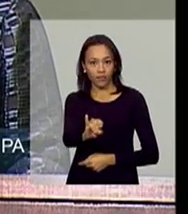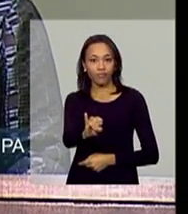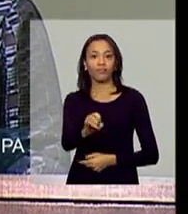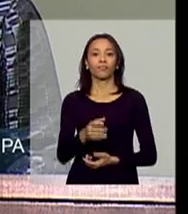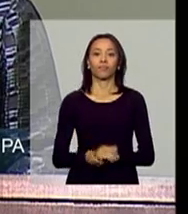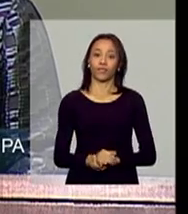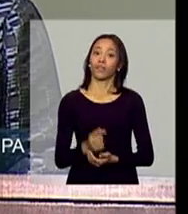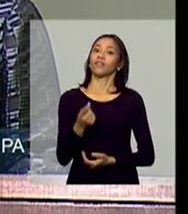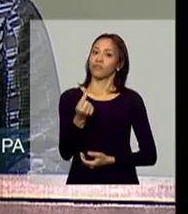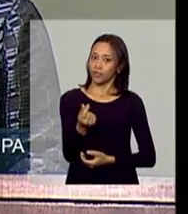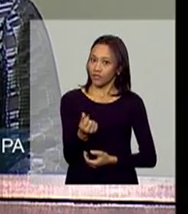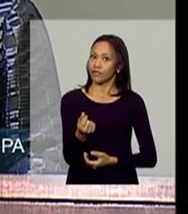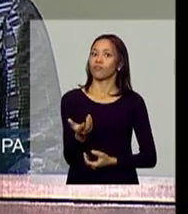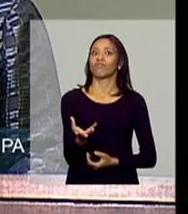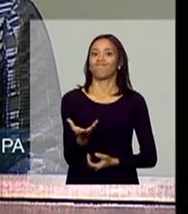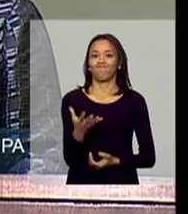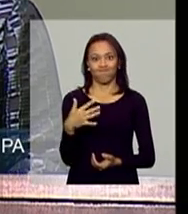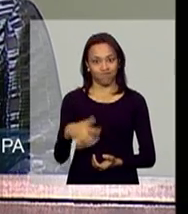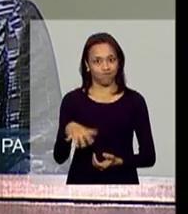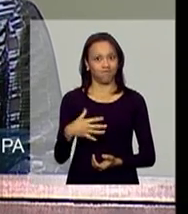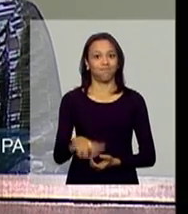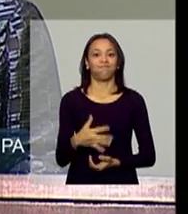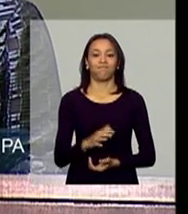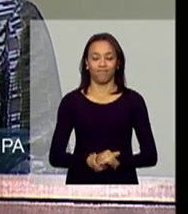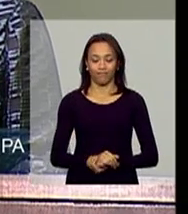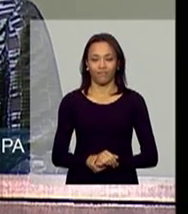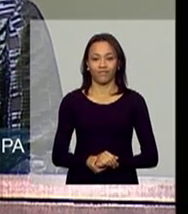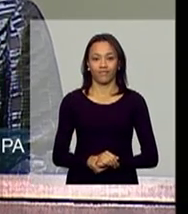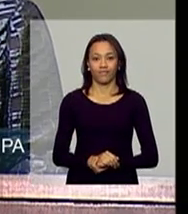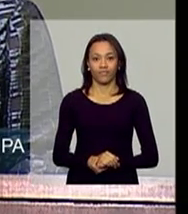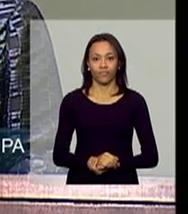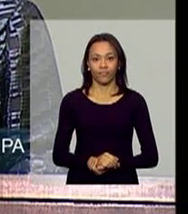recursos bastante significativos, aliás,